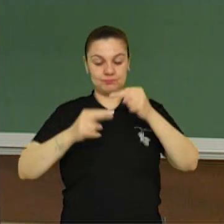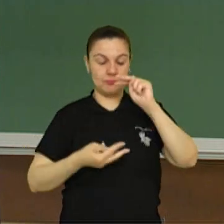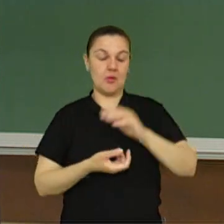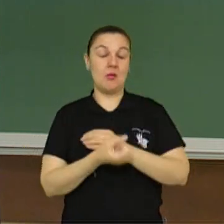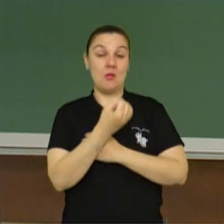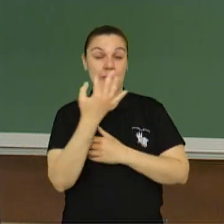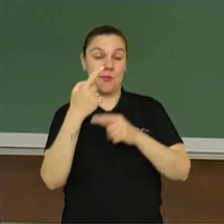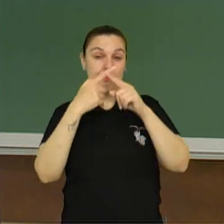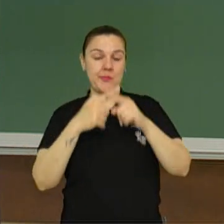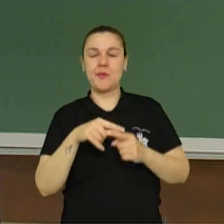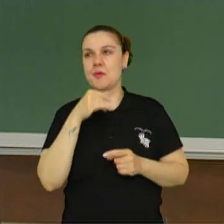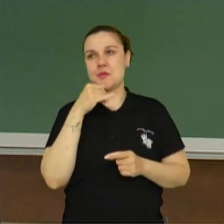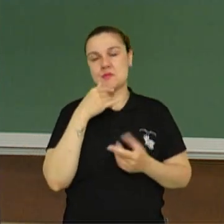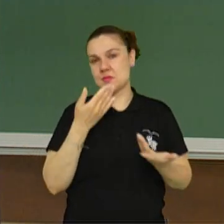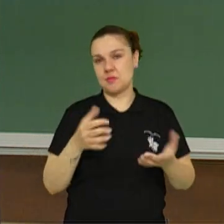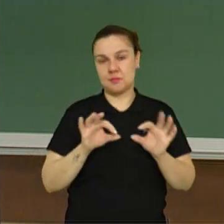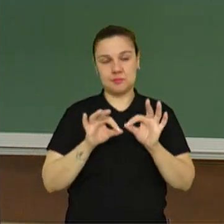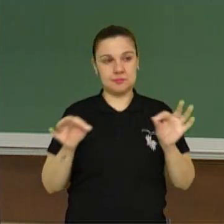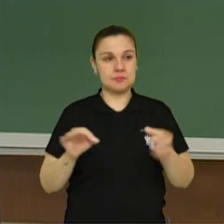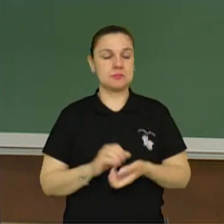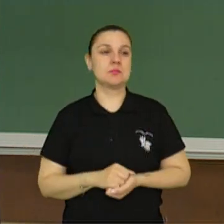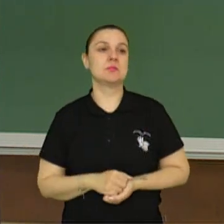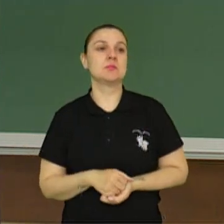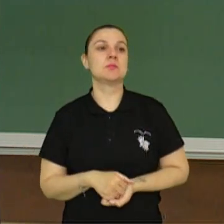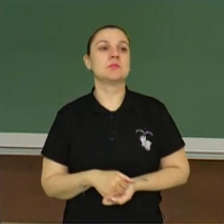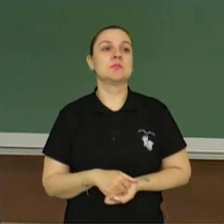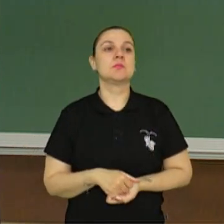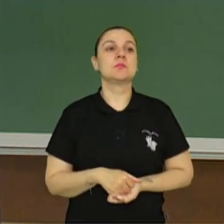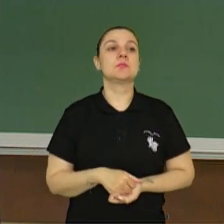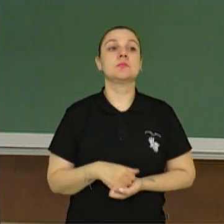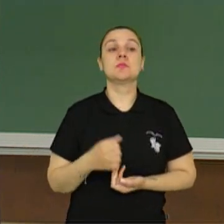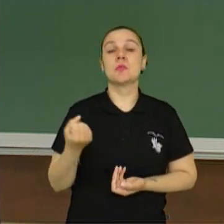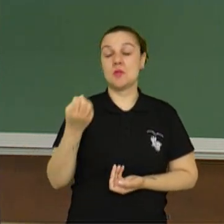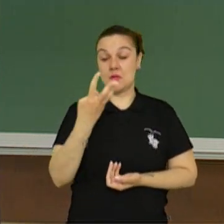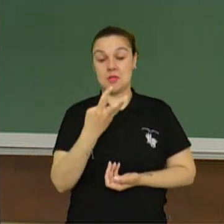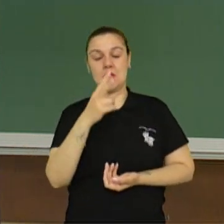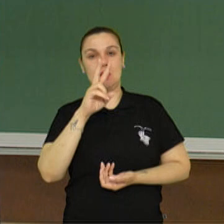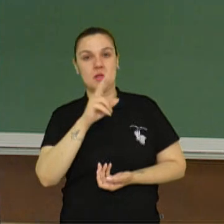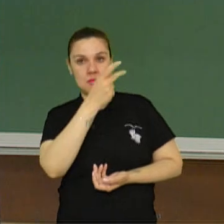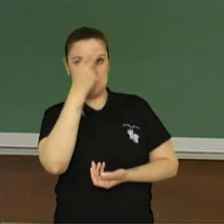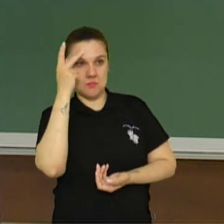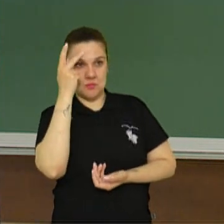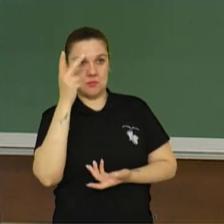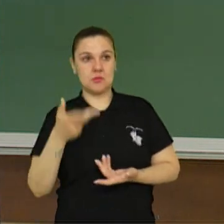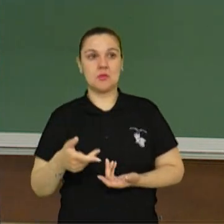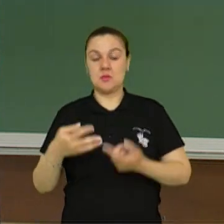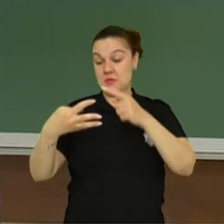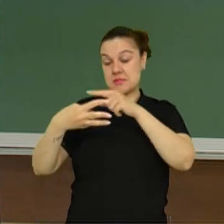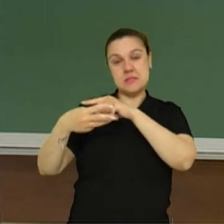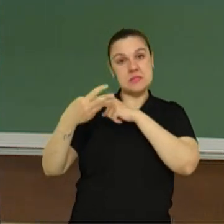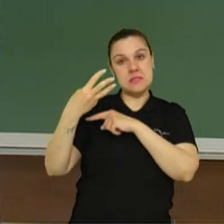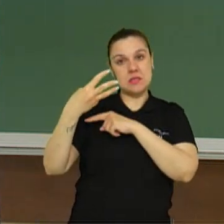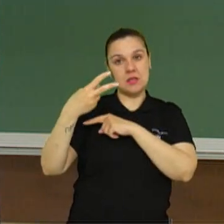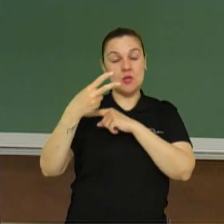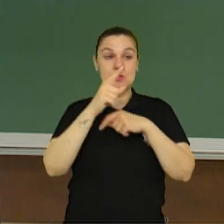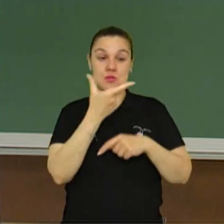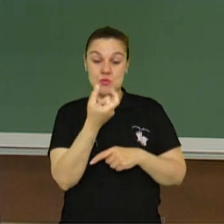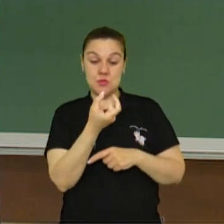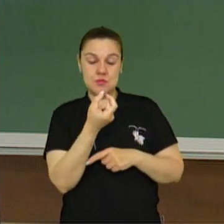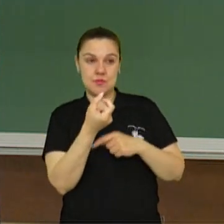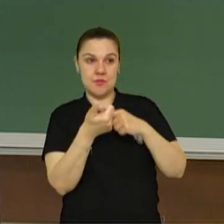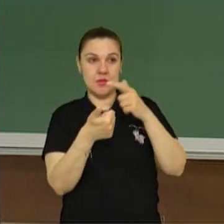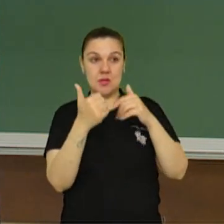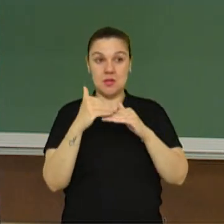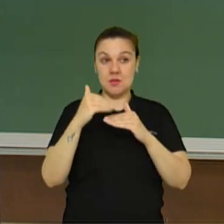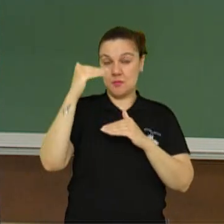exemplo, vou dar um exemplo assim, bem simples para vocês entenderem. Então, são 32 atletas só. Então, eles vão pegar 20 atletas, os